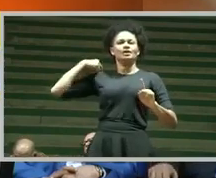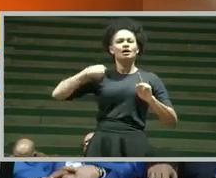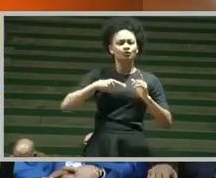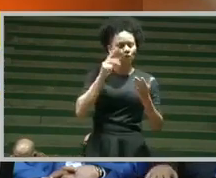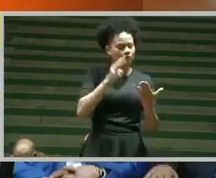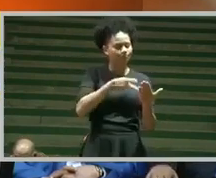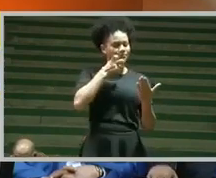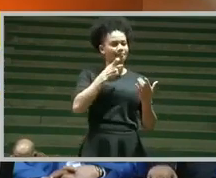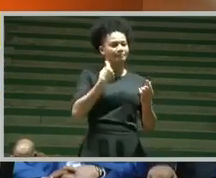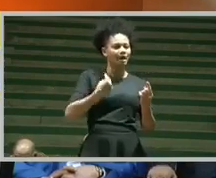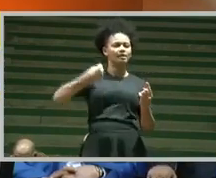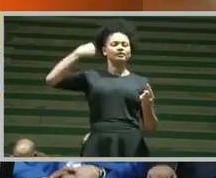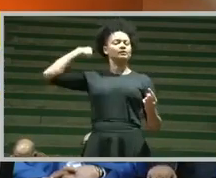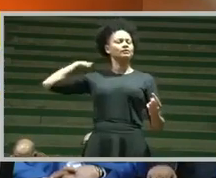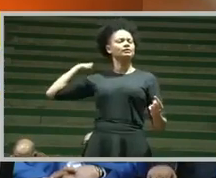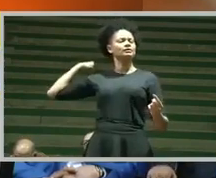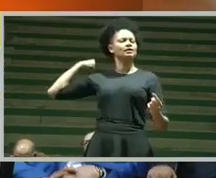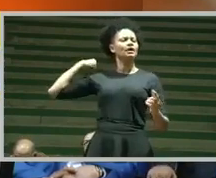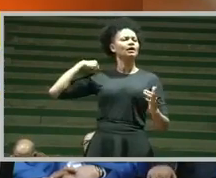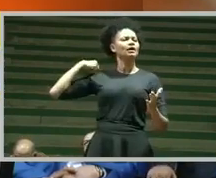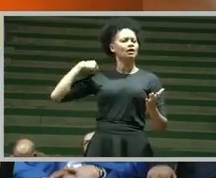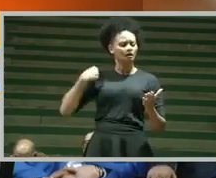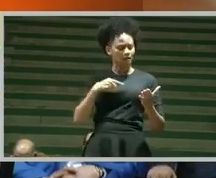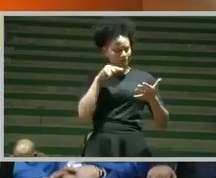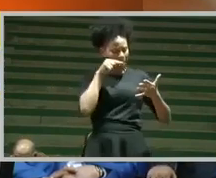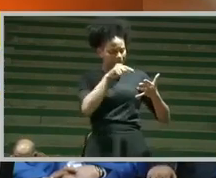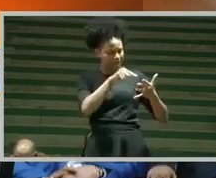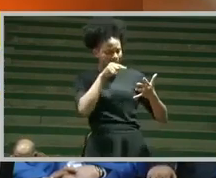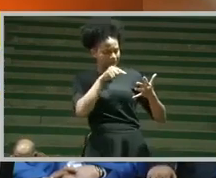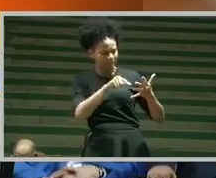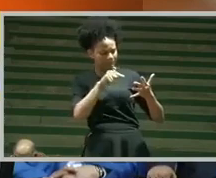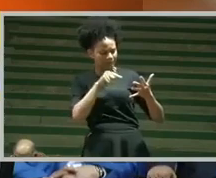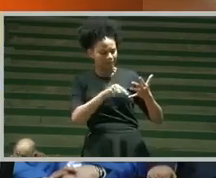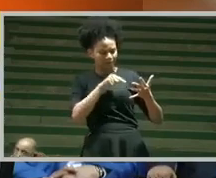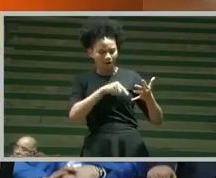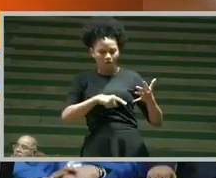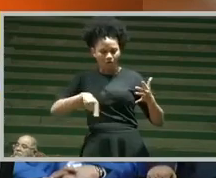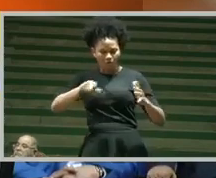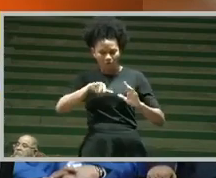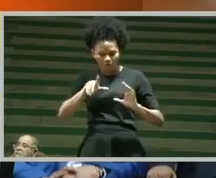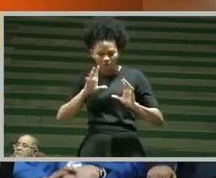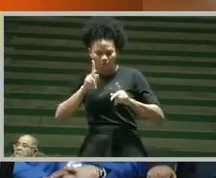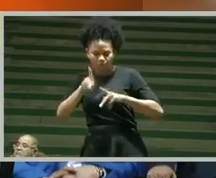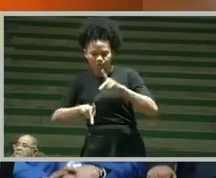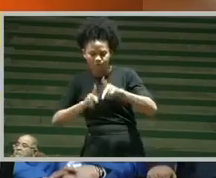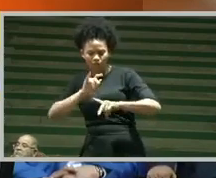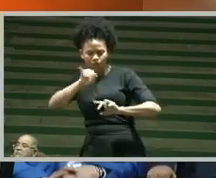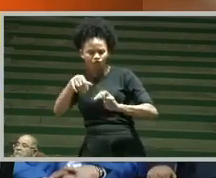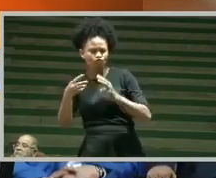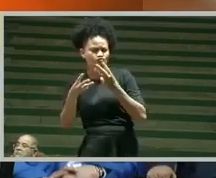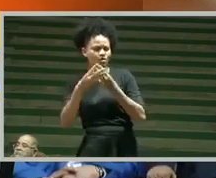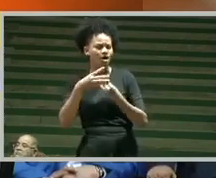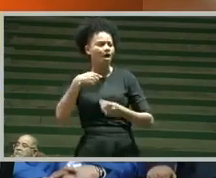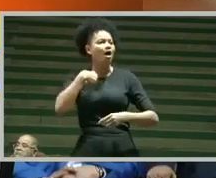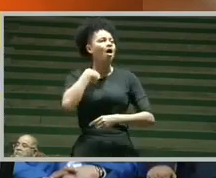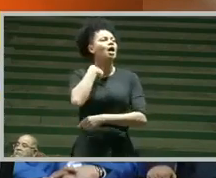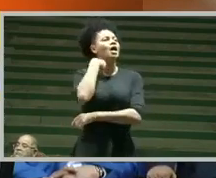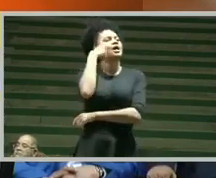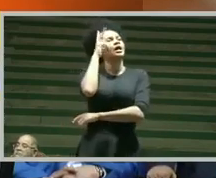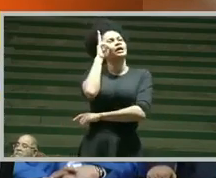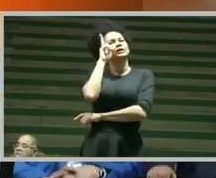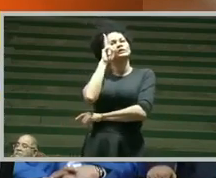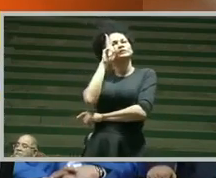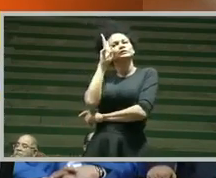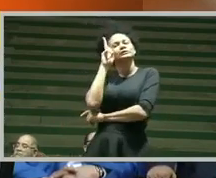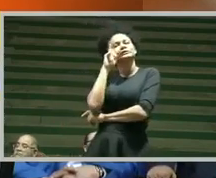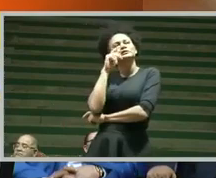apontarem para o passado, eles levam os judeus a se lembrarem do